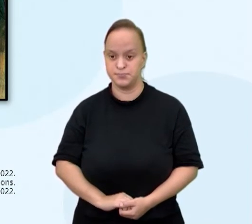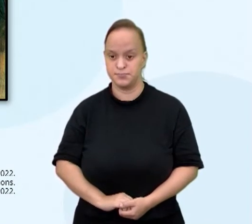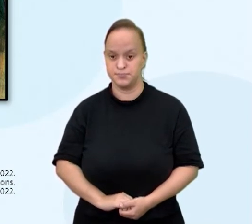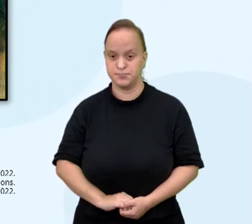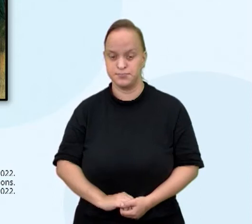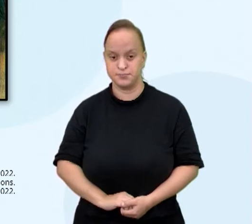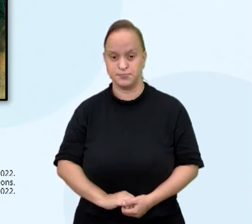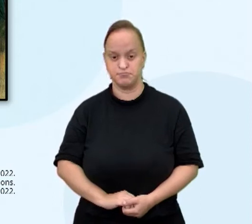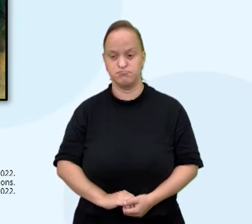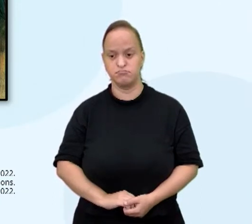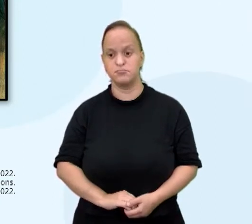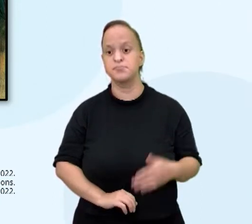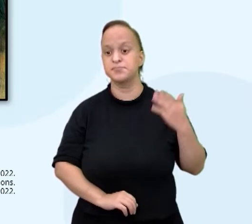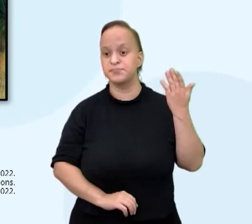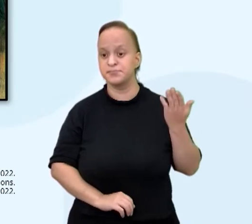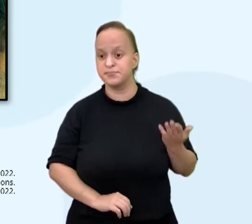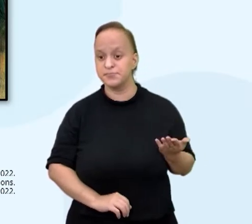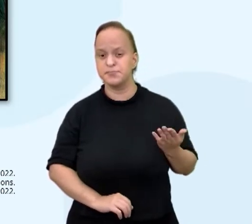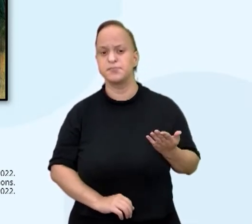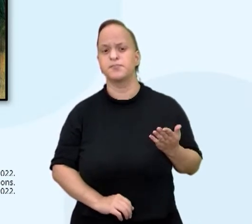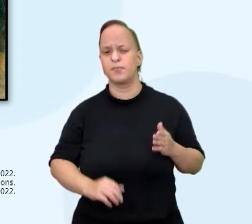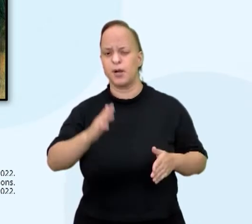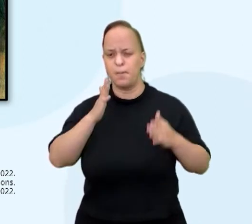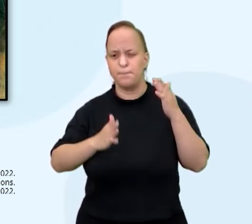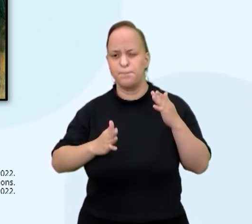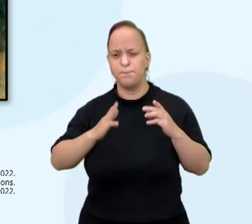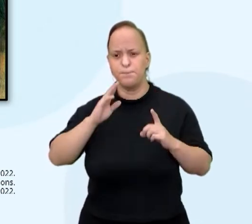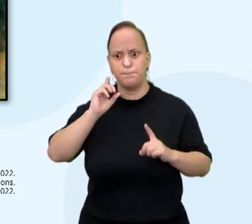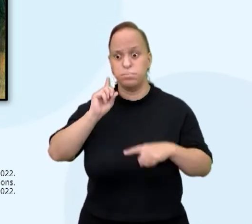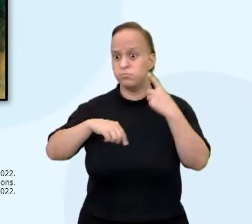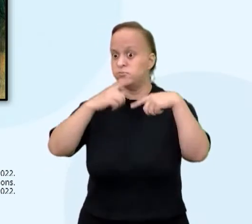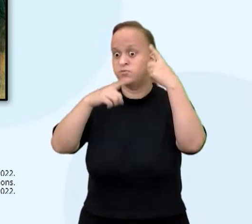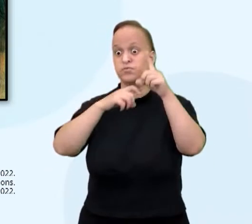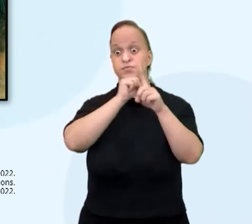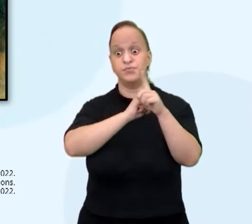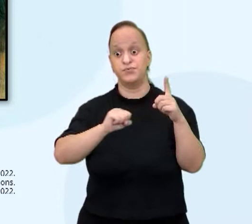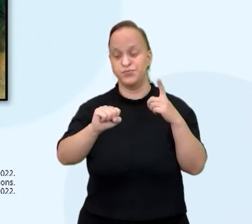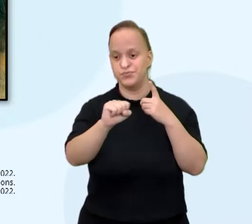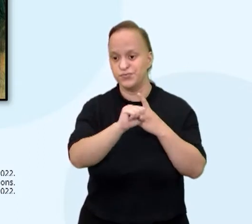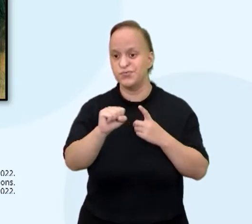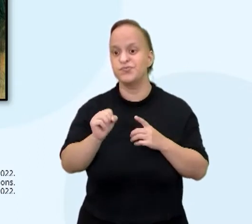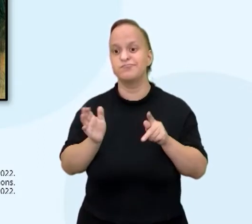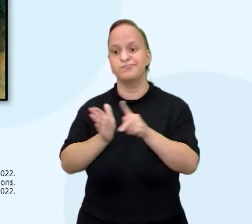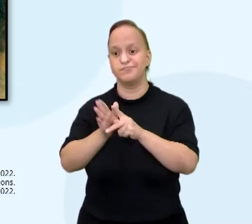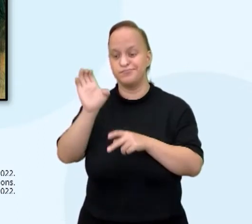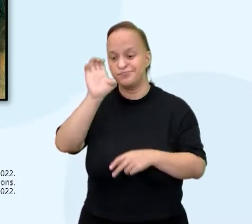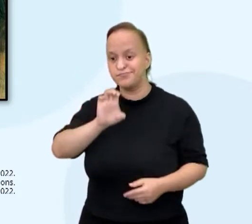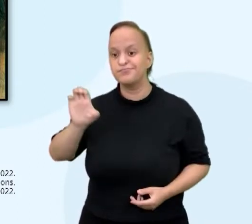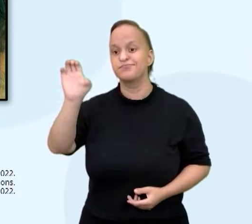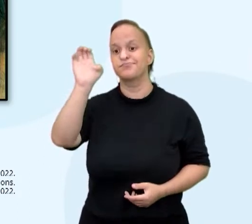aqui. A Belle Époque foi um período de intensas transformações na sociedade europeia. Do campo de